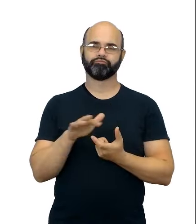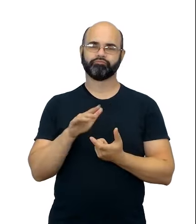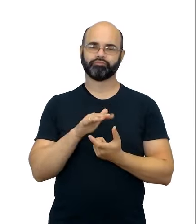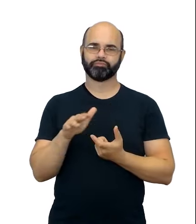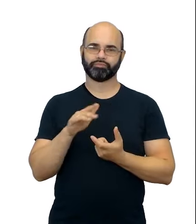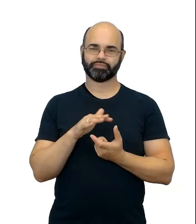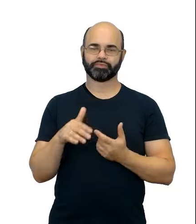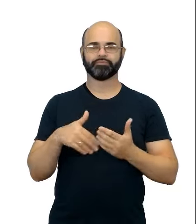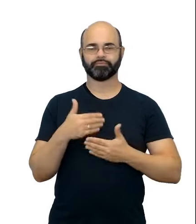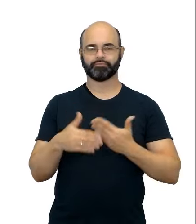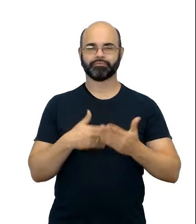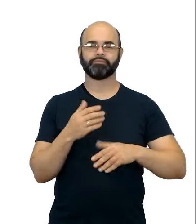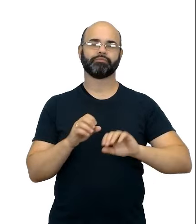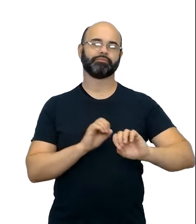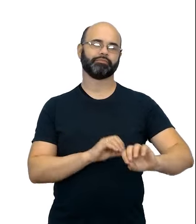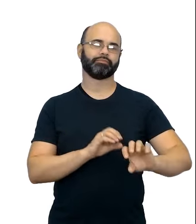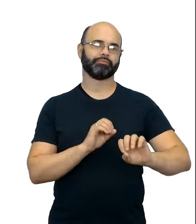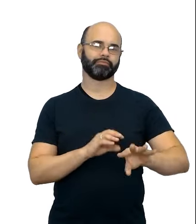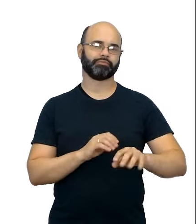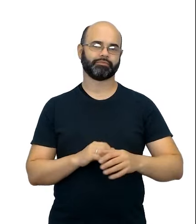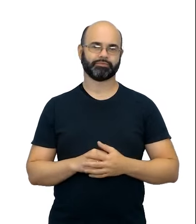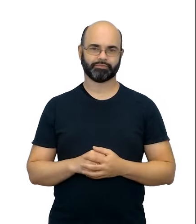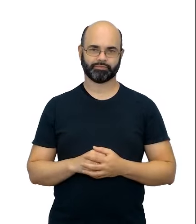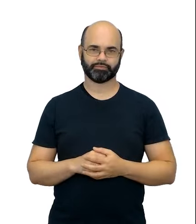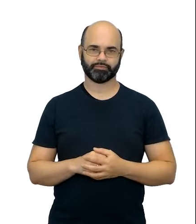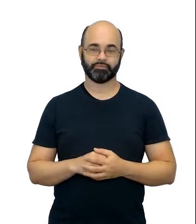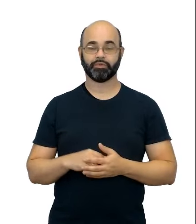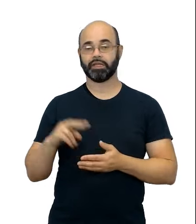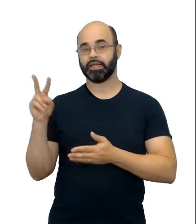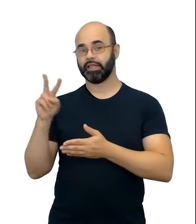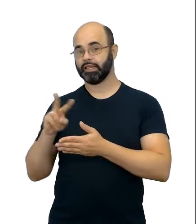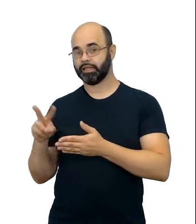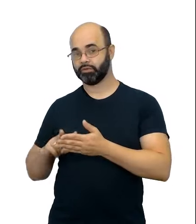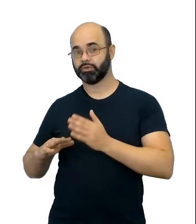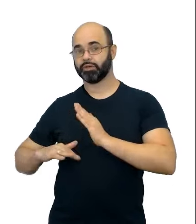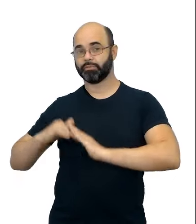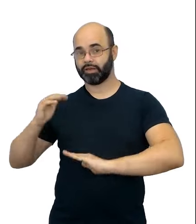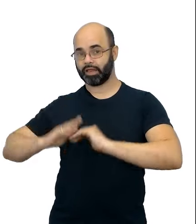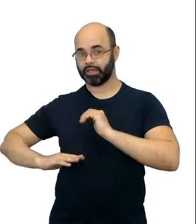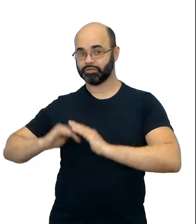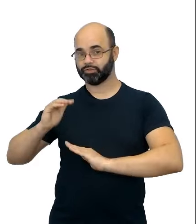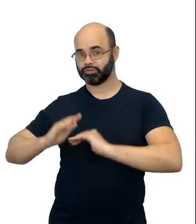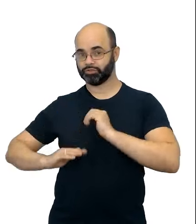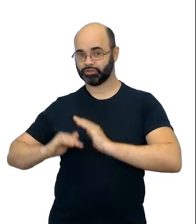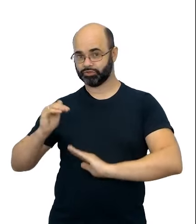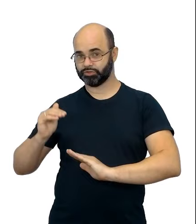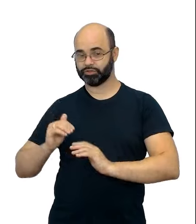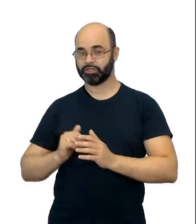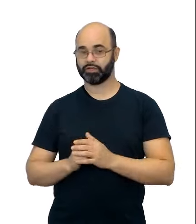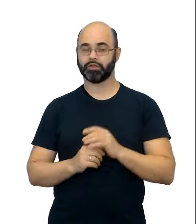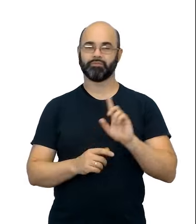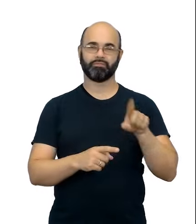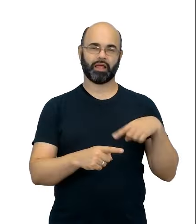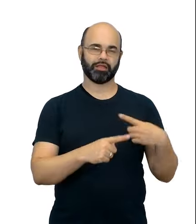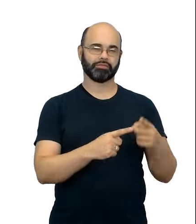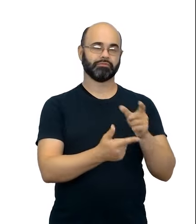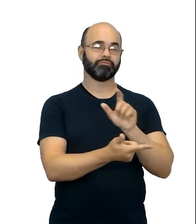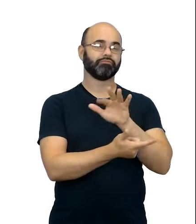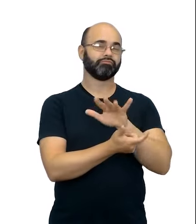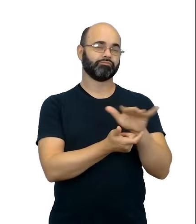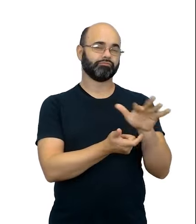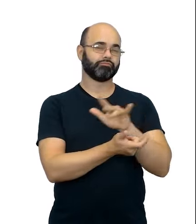a prática de leitura caminha junto, caminha ao lado, está imbricada,